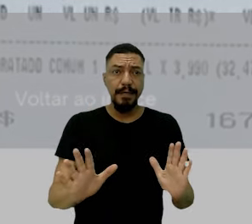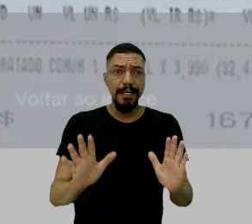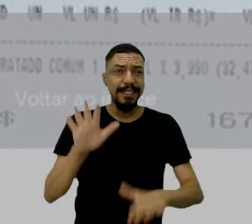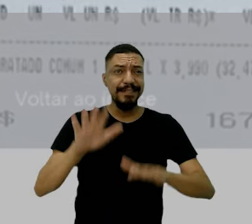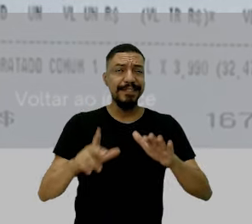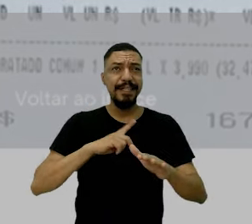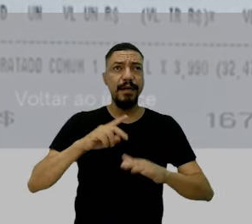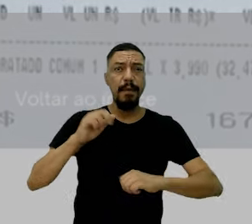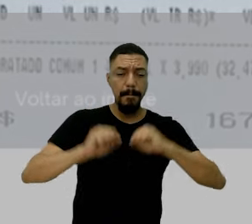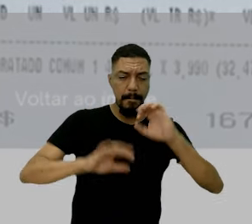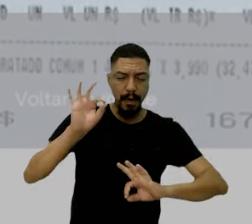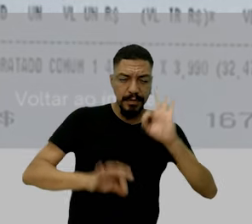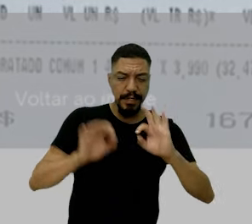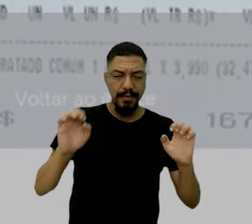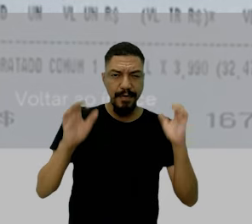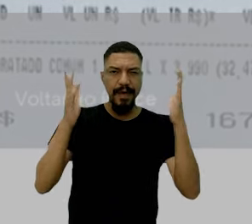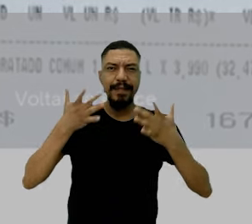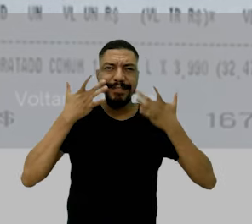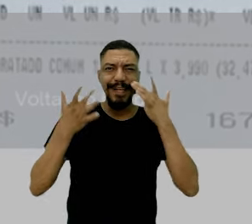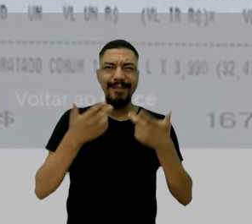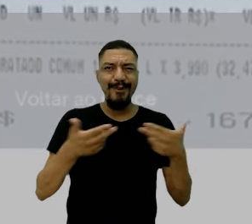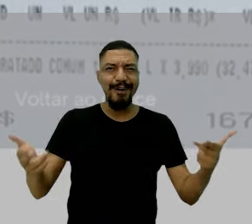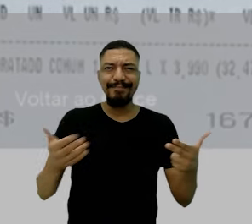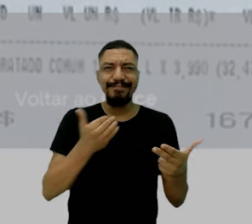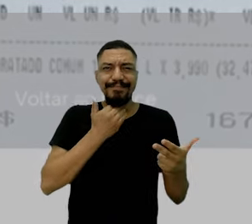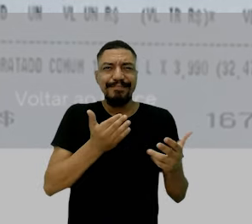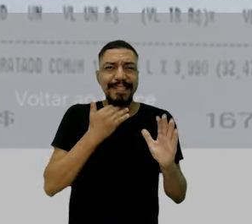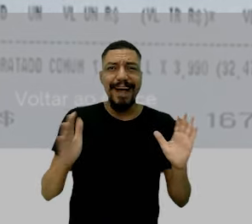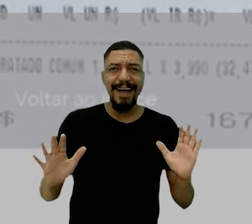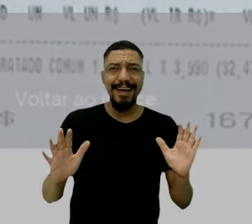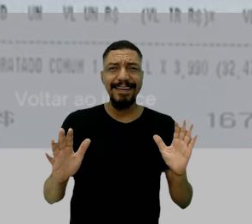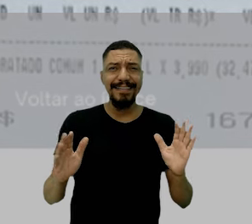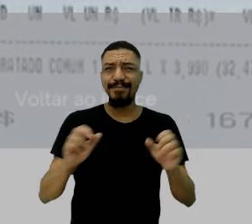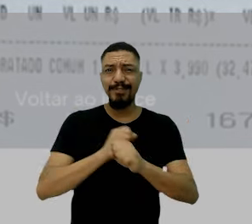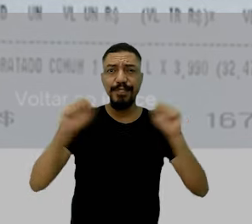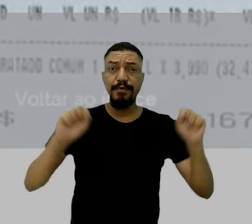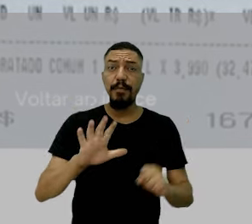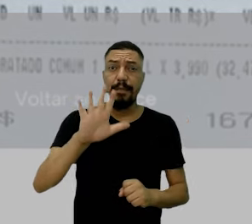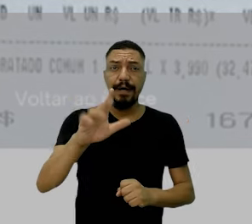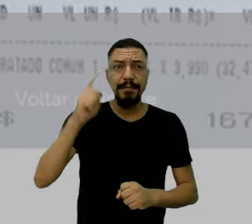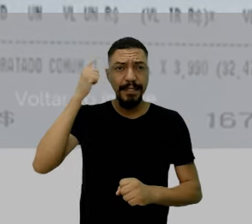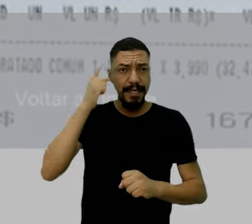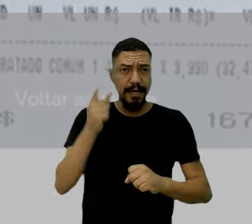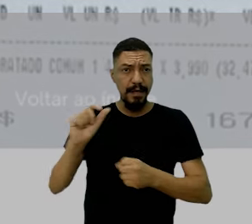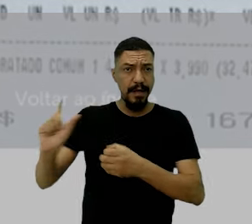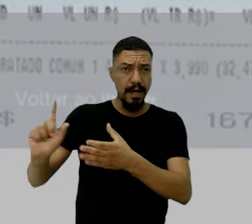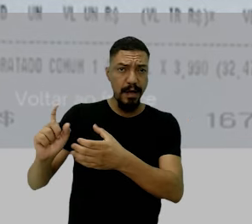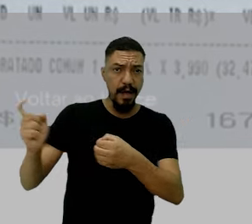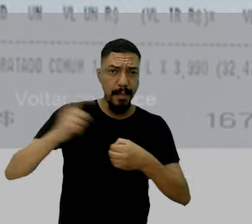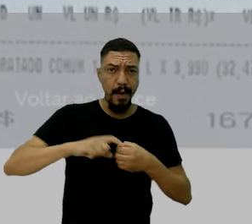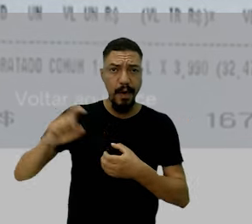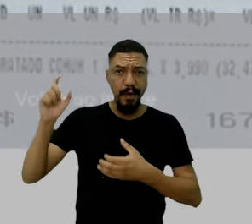assim, eu falo às vezes não dá, porque às vezes você está numa produção teatral, às vezes não tem como, assim, isso é muito inviável, mas assim, não tornem